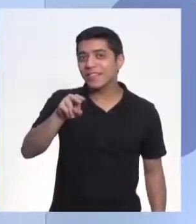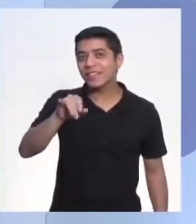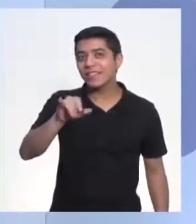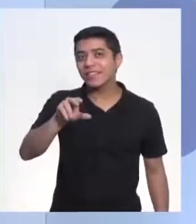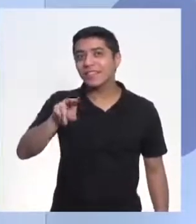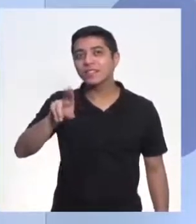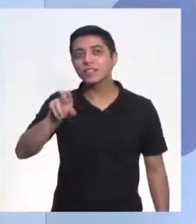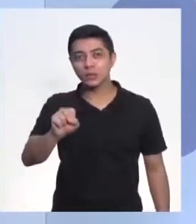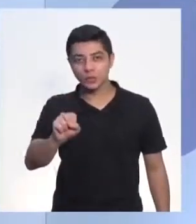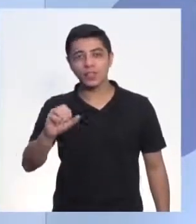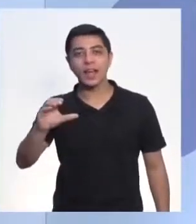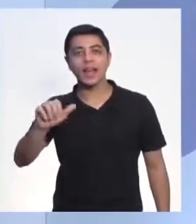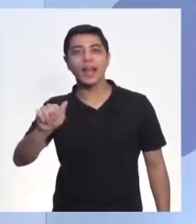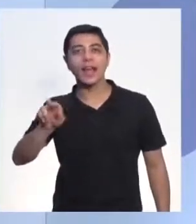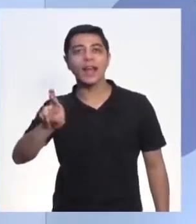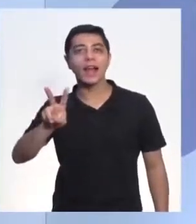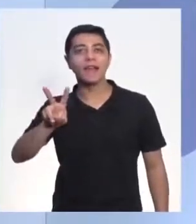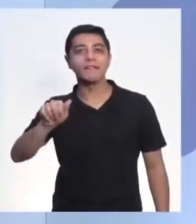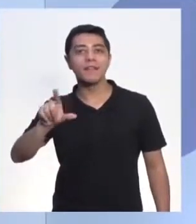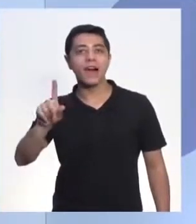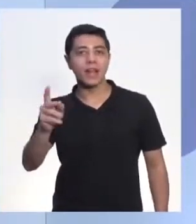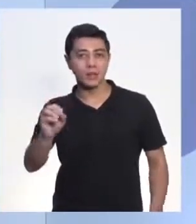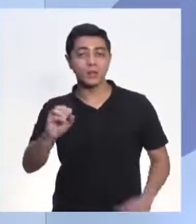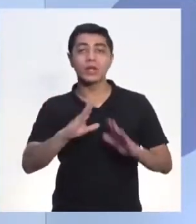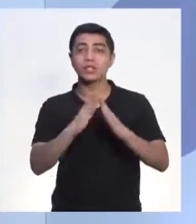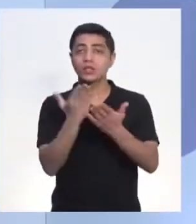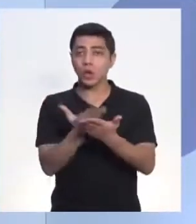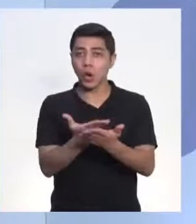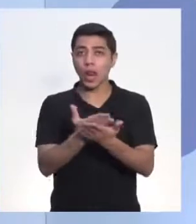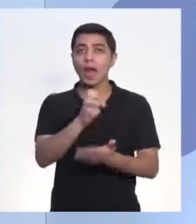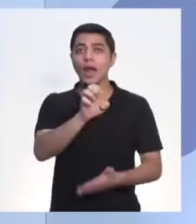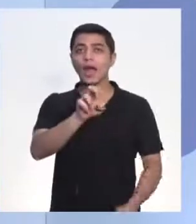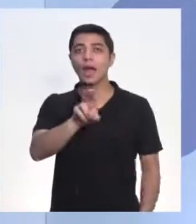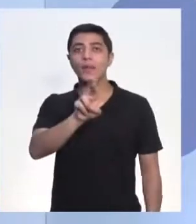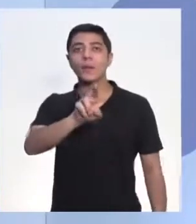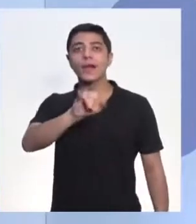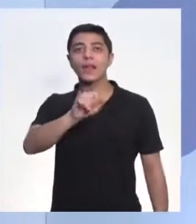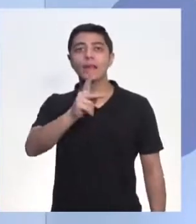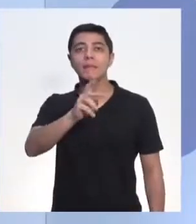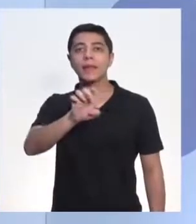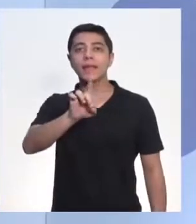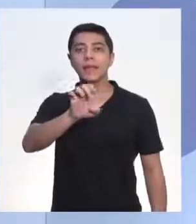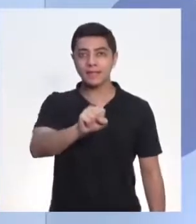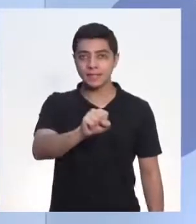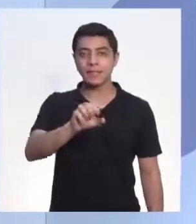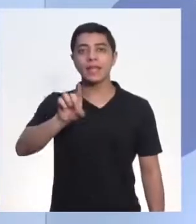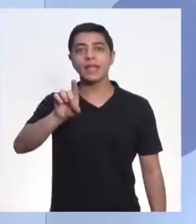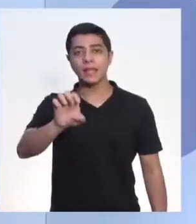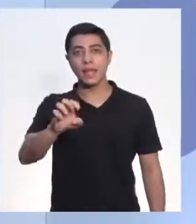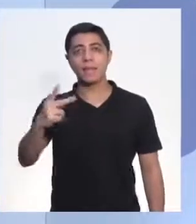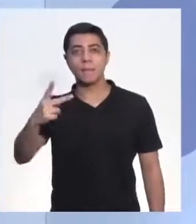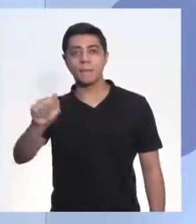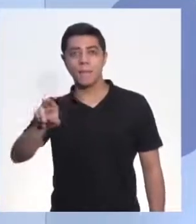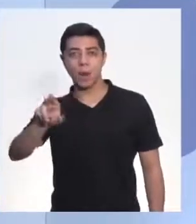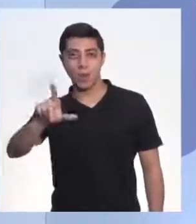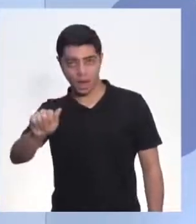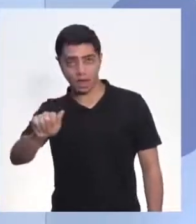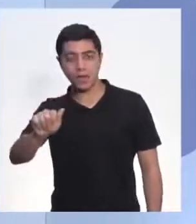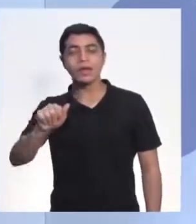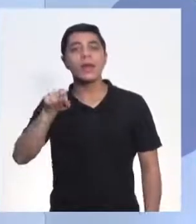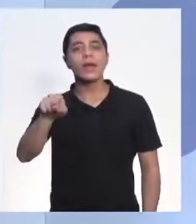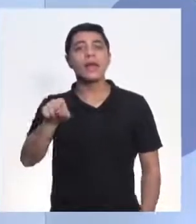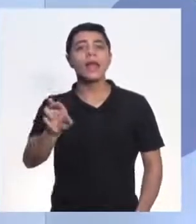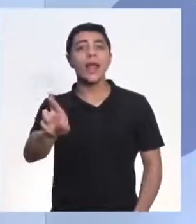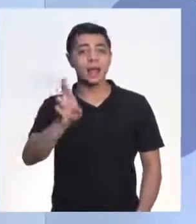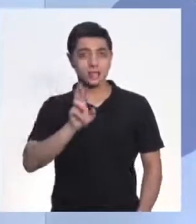Carvalho, da Escola Estadual Eurípides Simões de Paula, colocou na fração 24